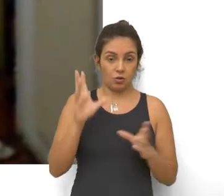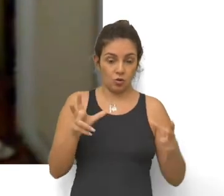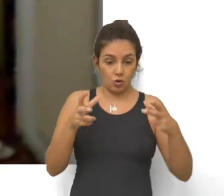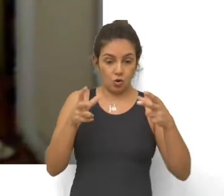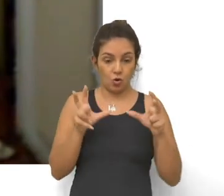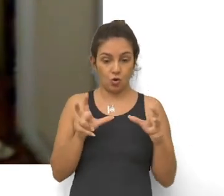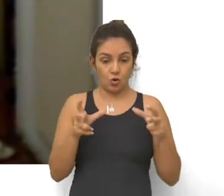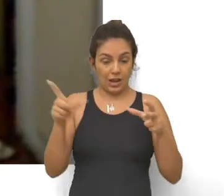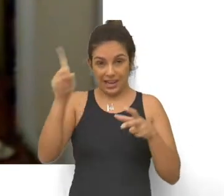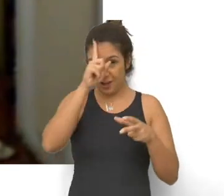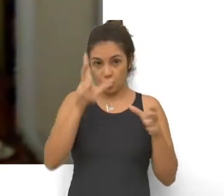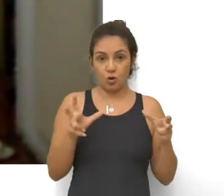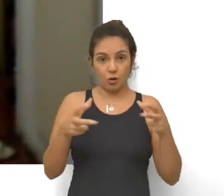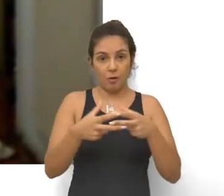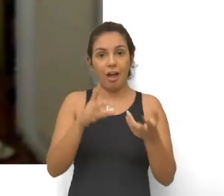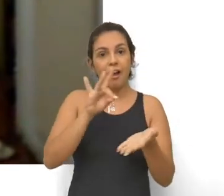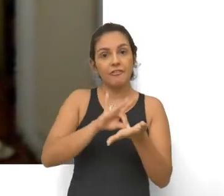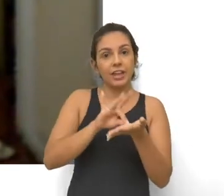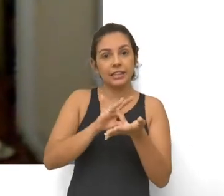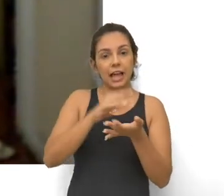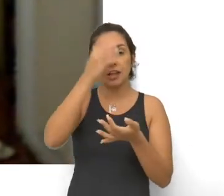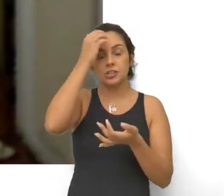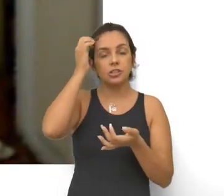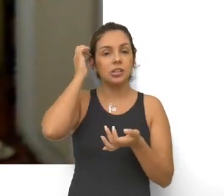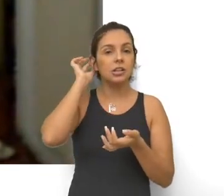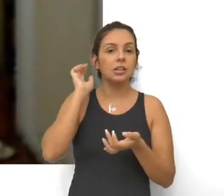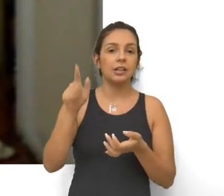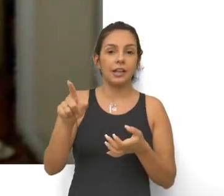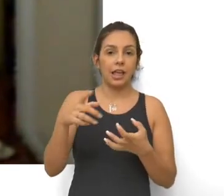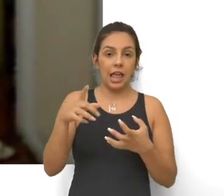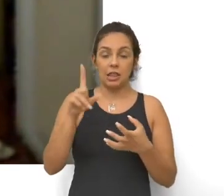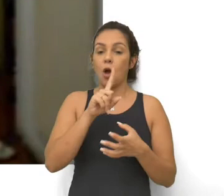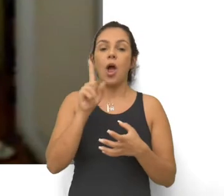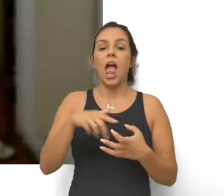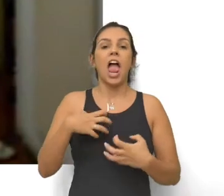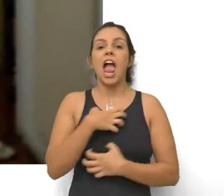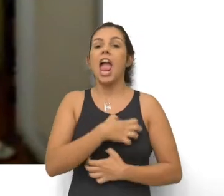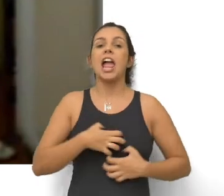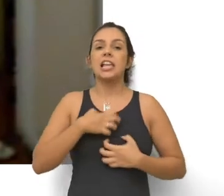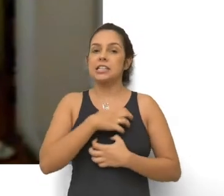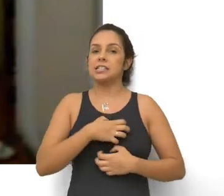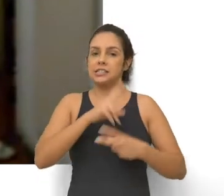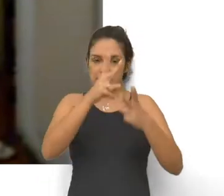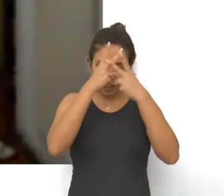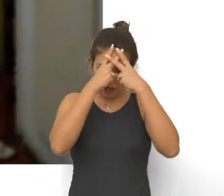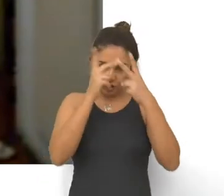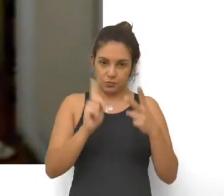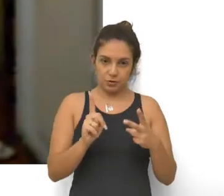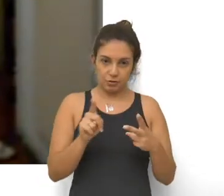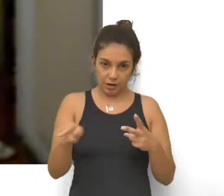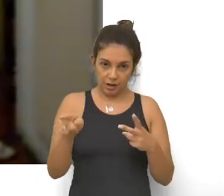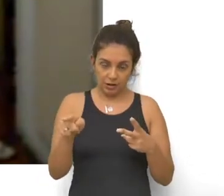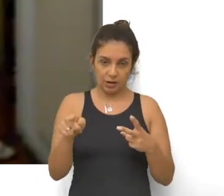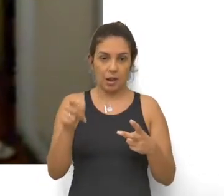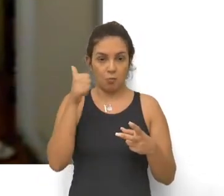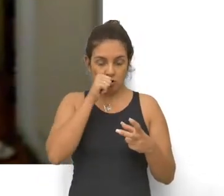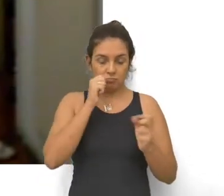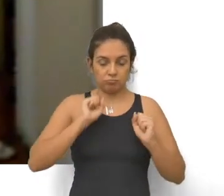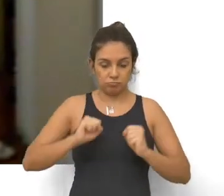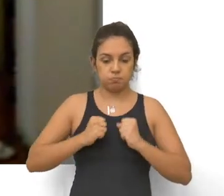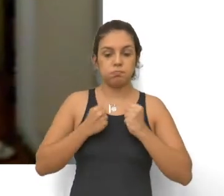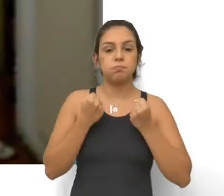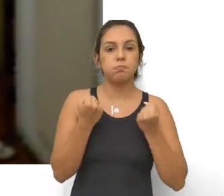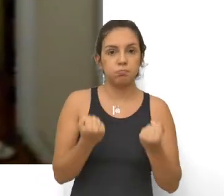da verdade. Esse ato dela foi um ato ressentido? Absolutamente não. Ao contrário. No momento em que ela se empoderou, que ela